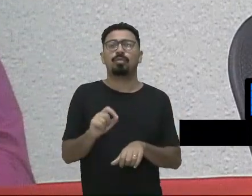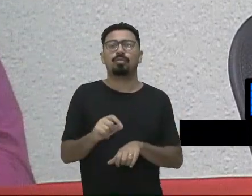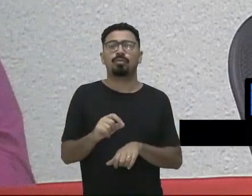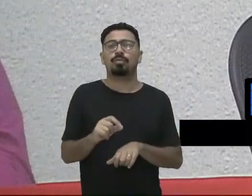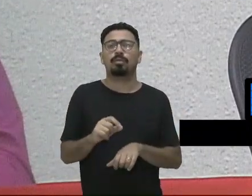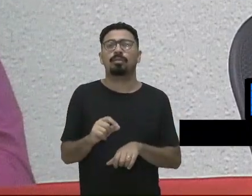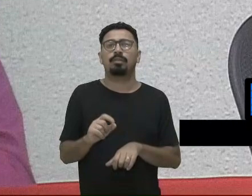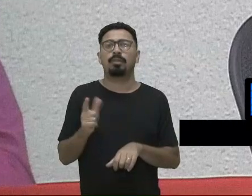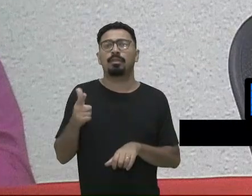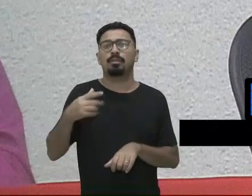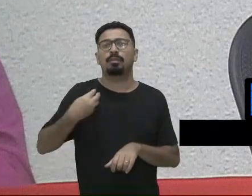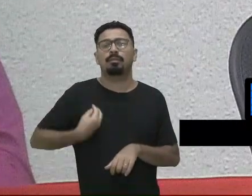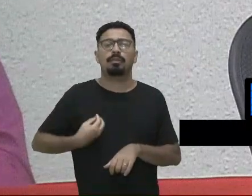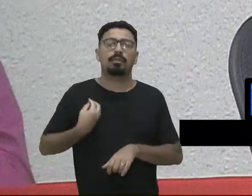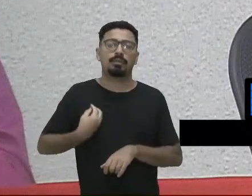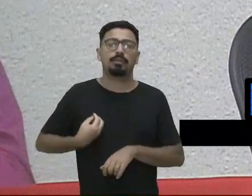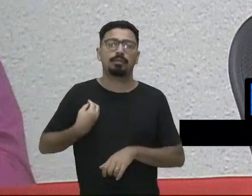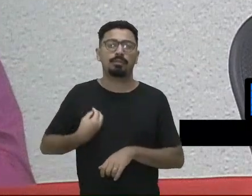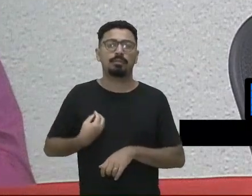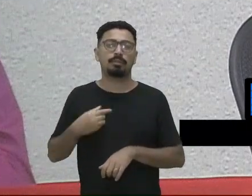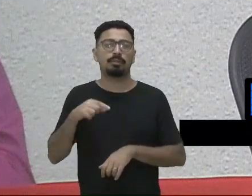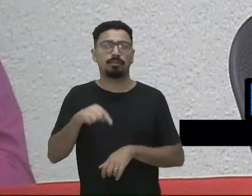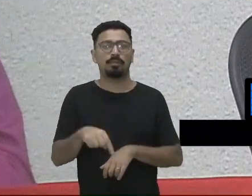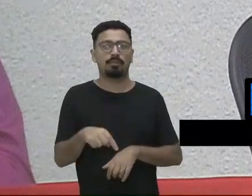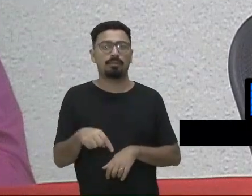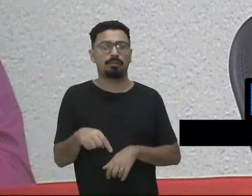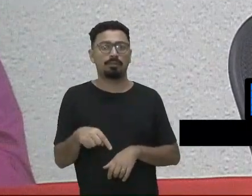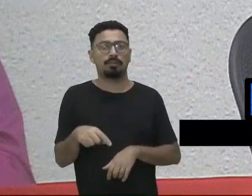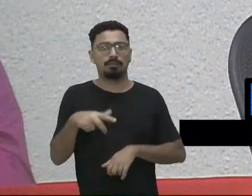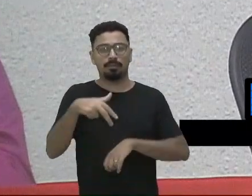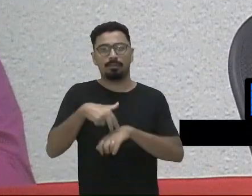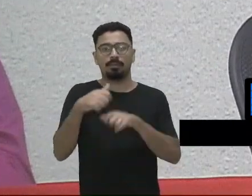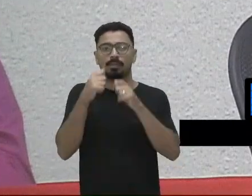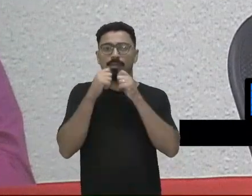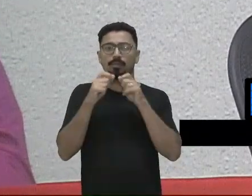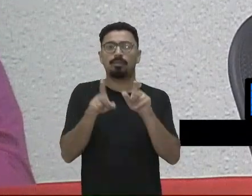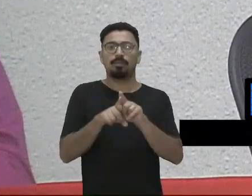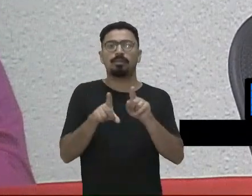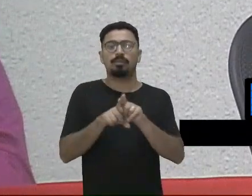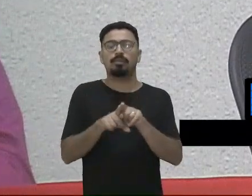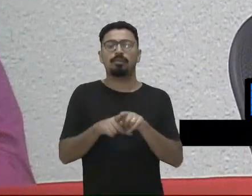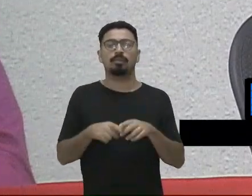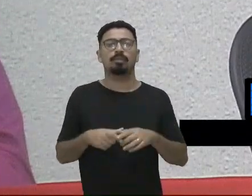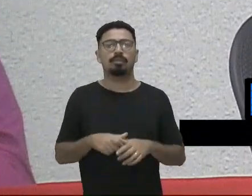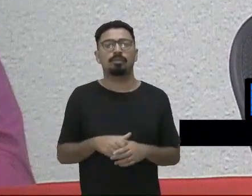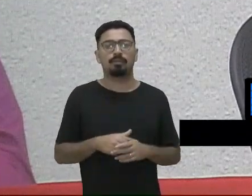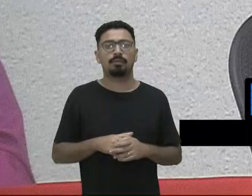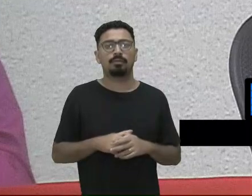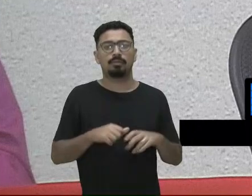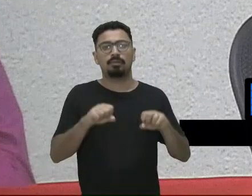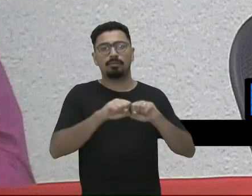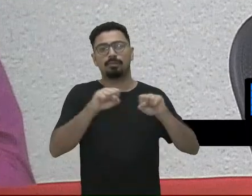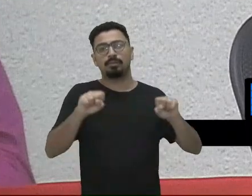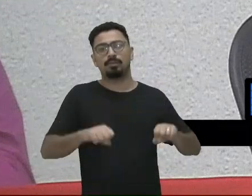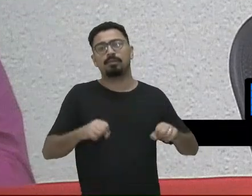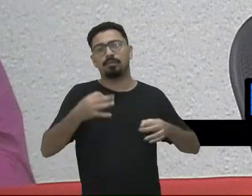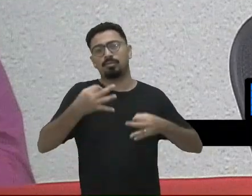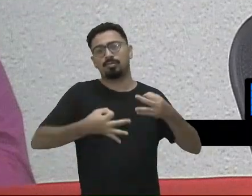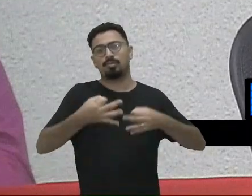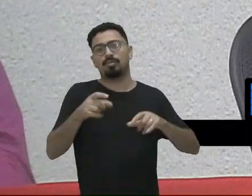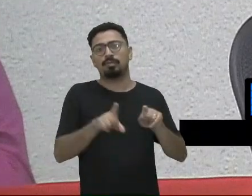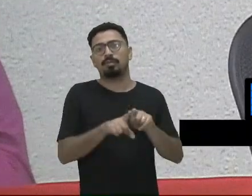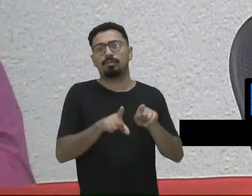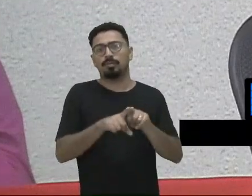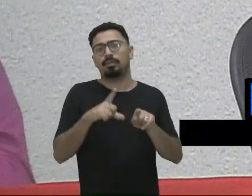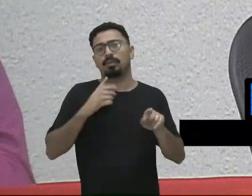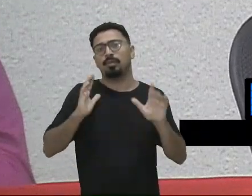não comparecem nesta tribuna. E assim o sistema de justiça também se